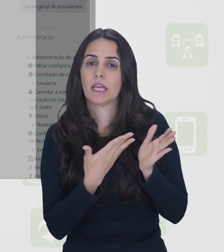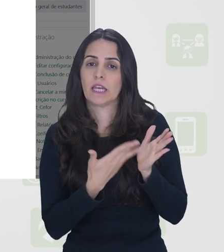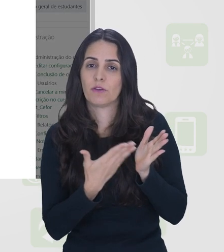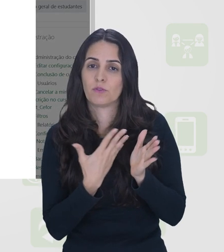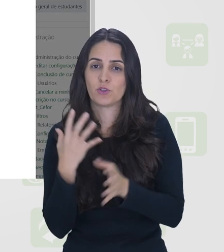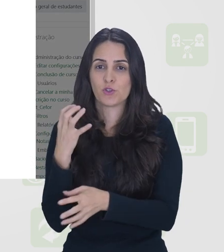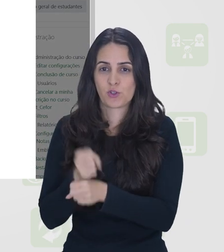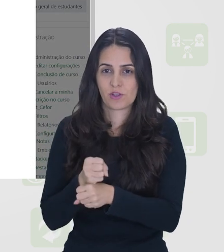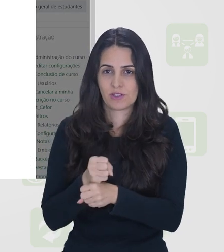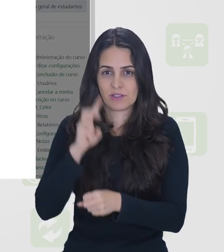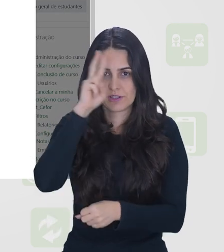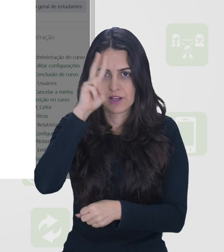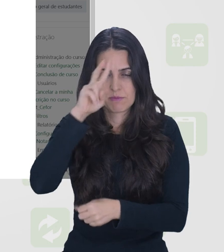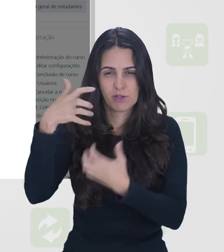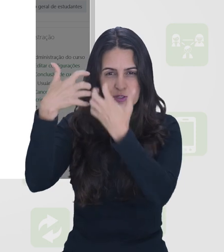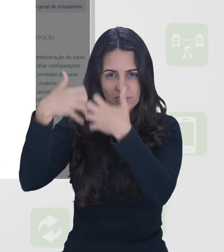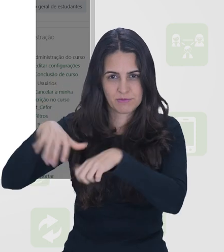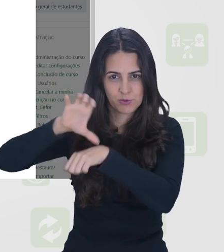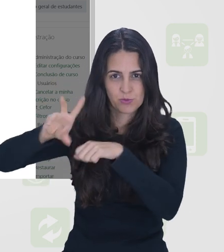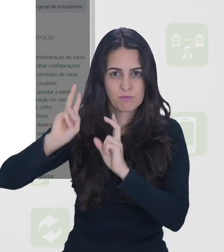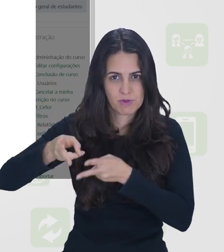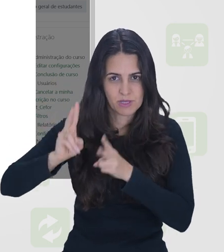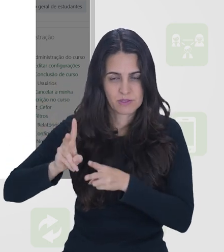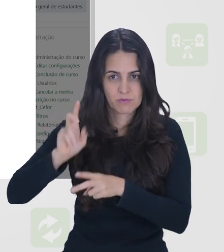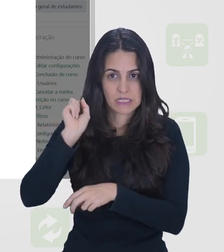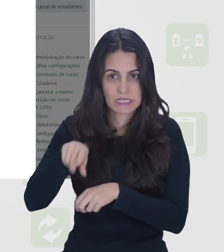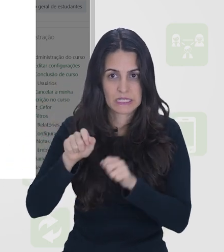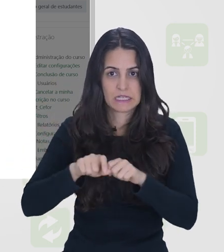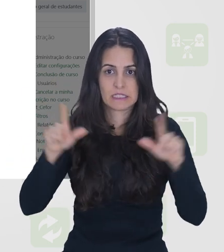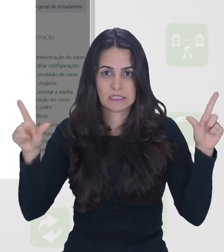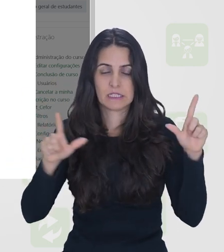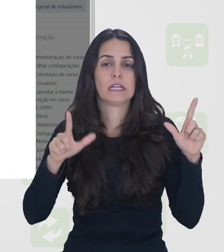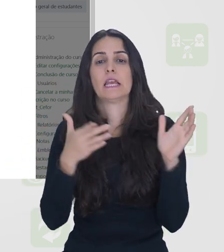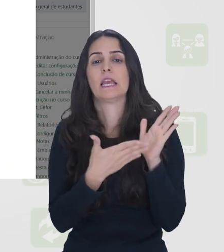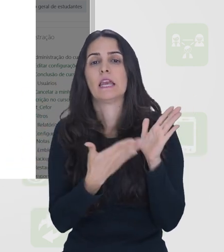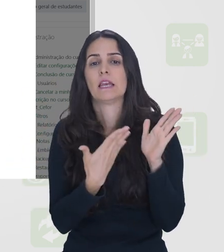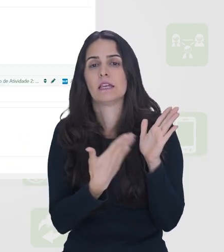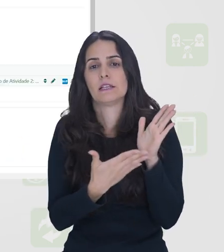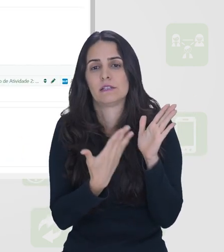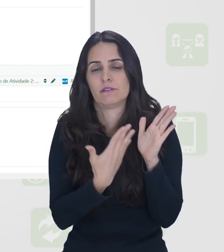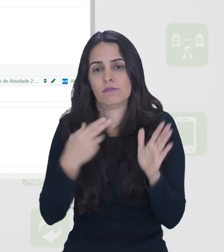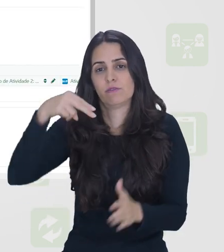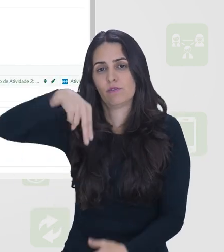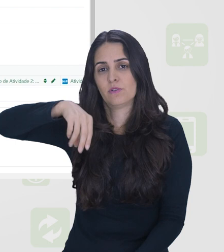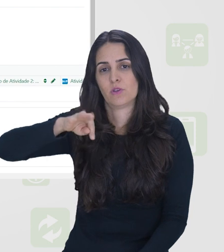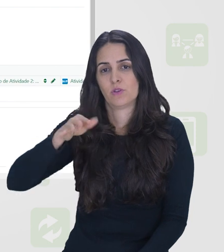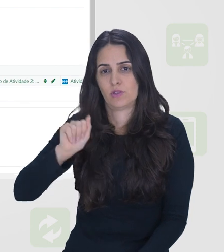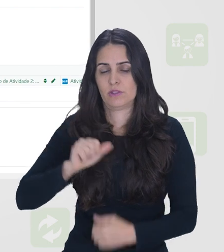o livro de notas no mesmo lugar em gerenciamento de curso eu vou clicar em livro de notas